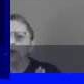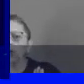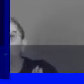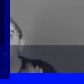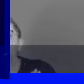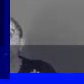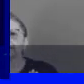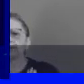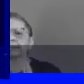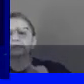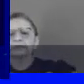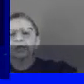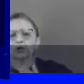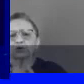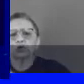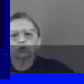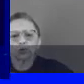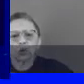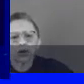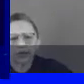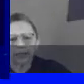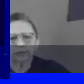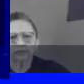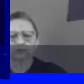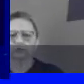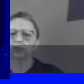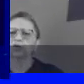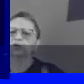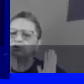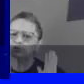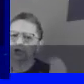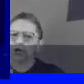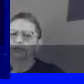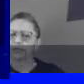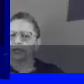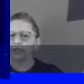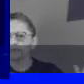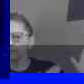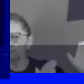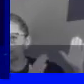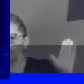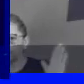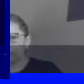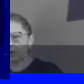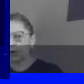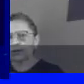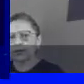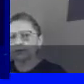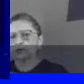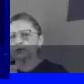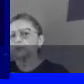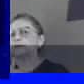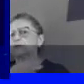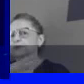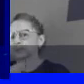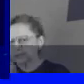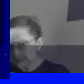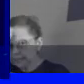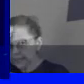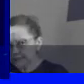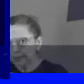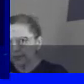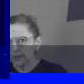Congresso, não agiu para proteger as prerrogativas dos parlamentares, que vem sendo violadas em inquéritos